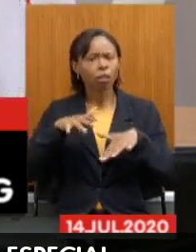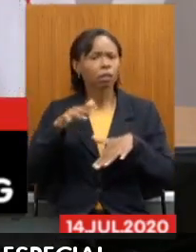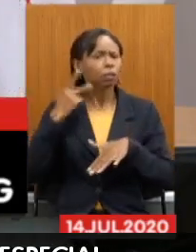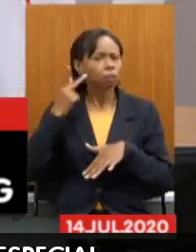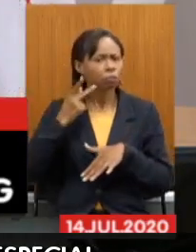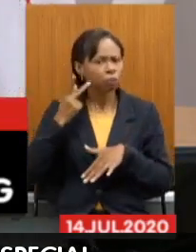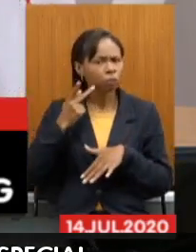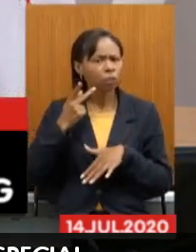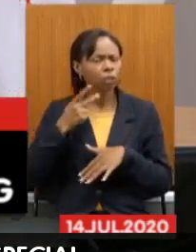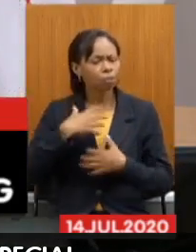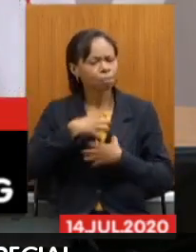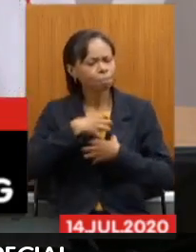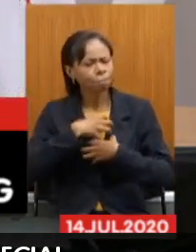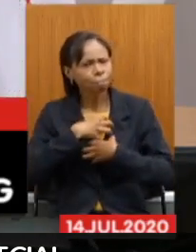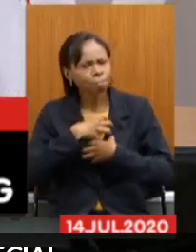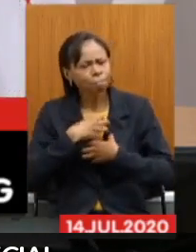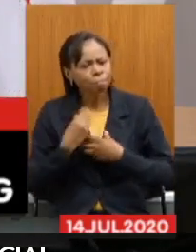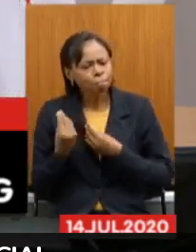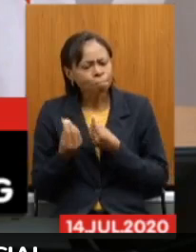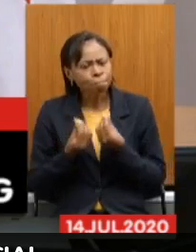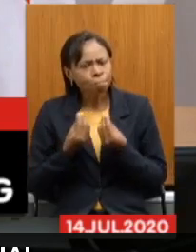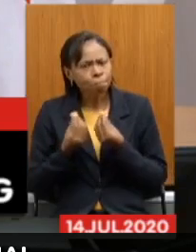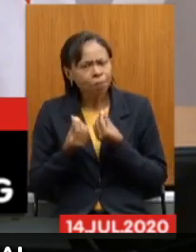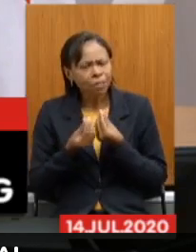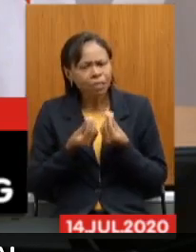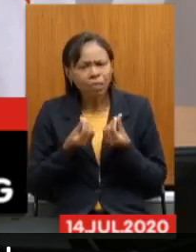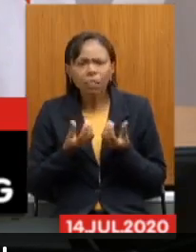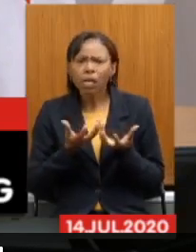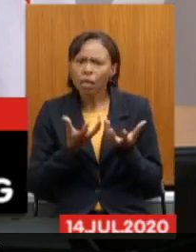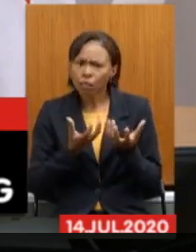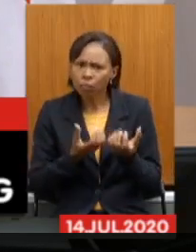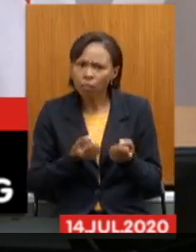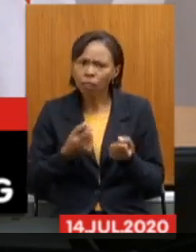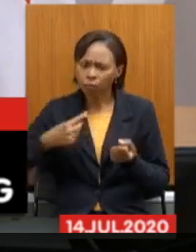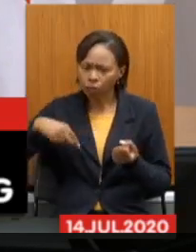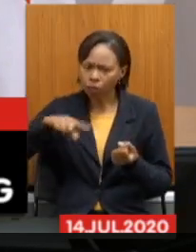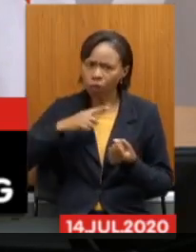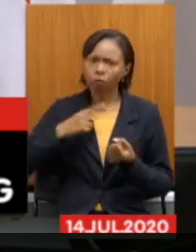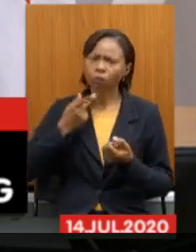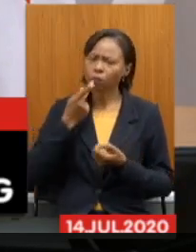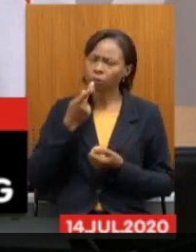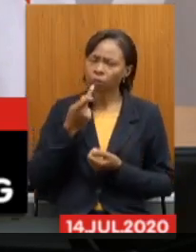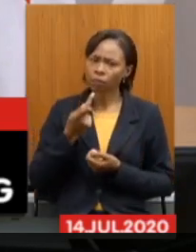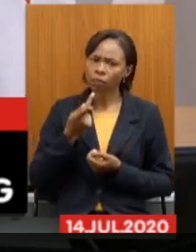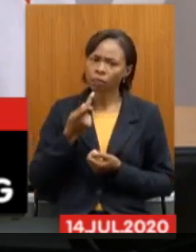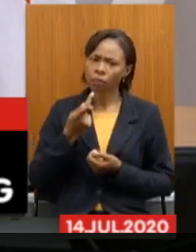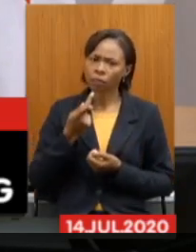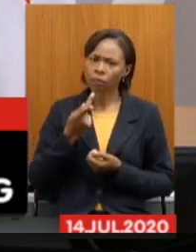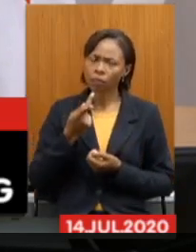pleitos, e espero que o parlamento reveja essa reforma.